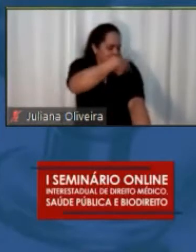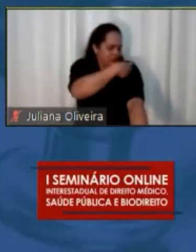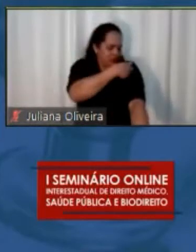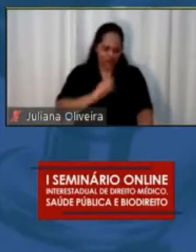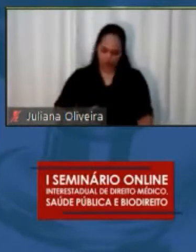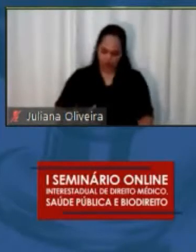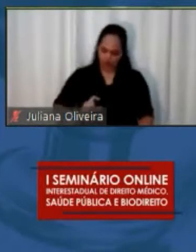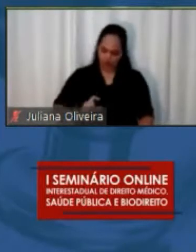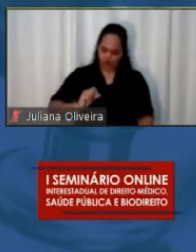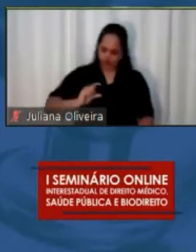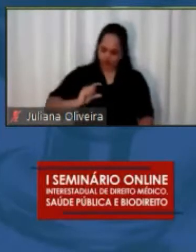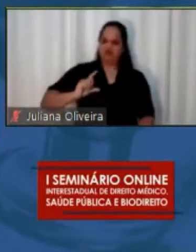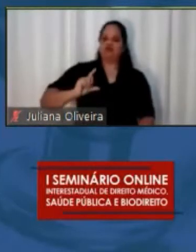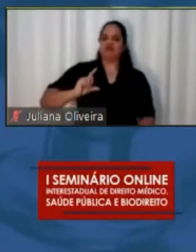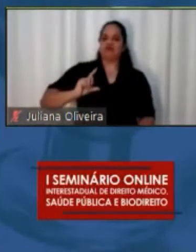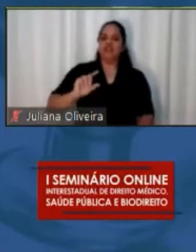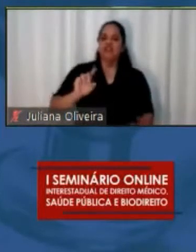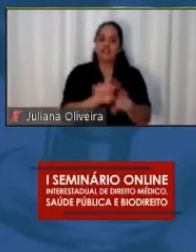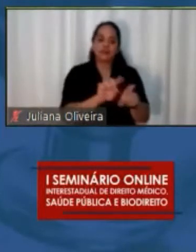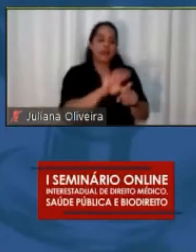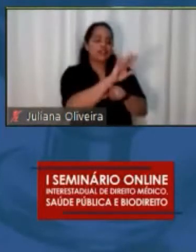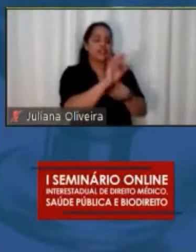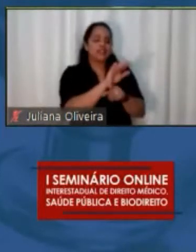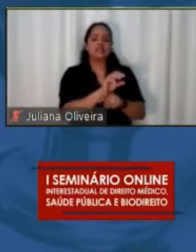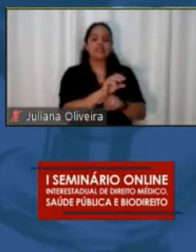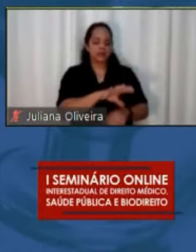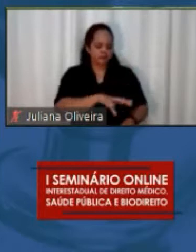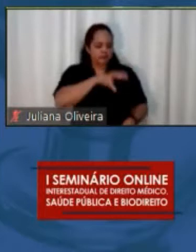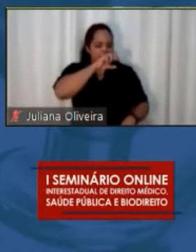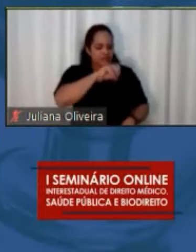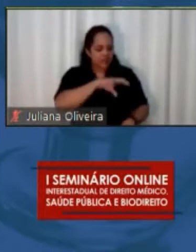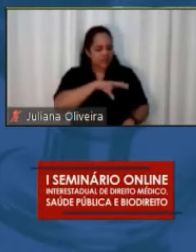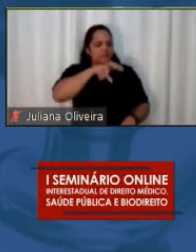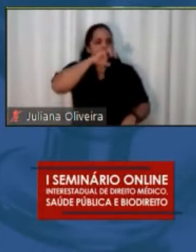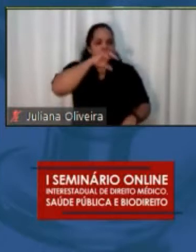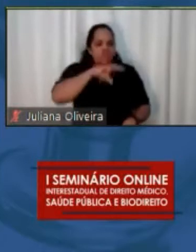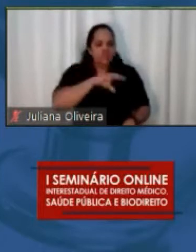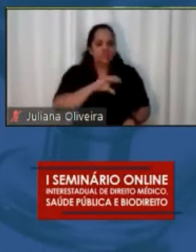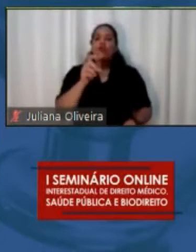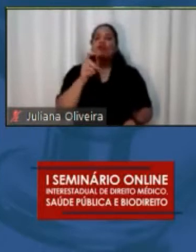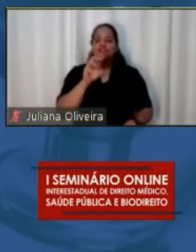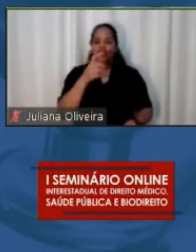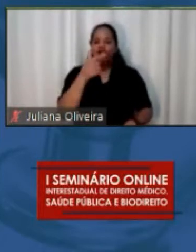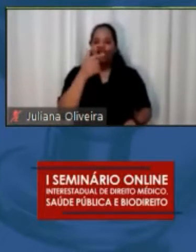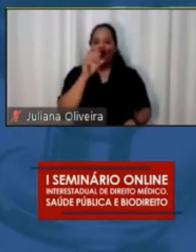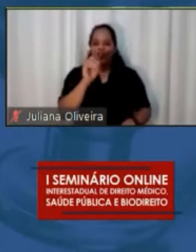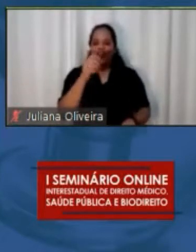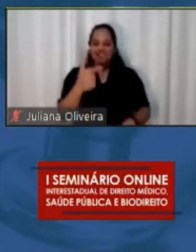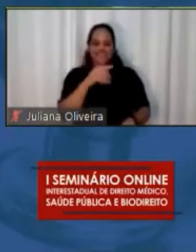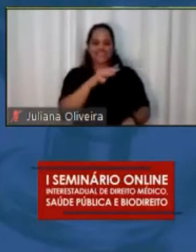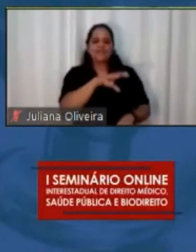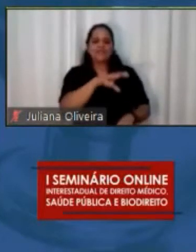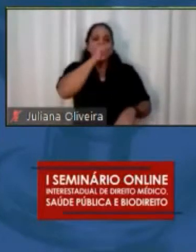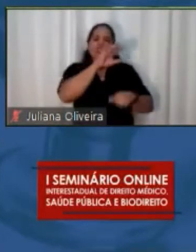oxigênio, fazer com que esse balanço se possa formar de forma adequada. Também a adoção